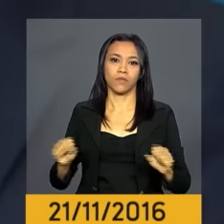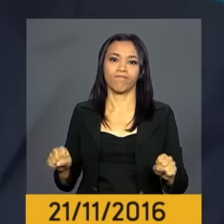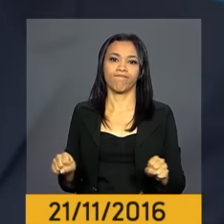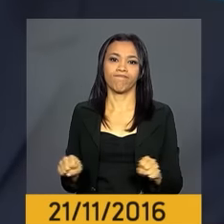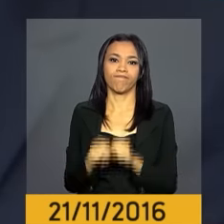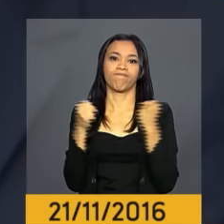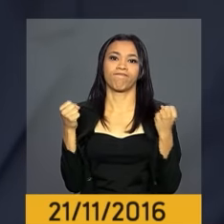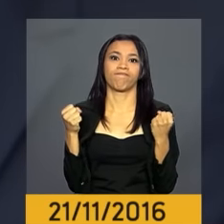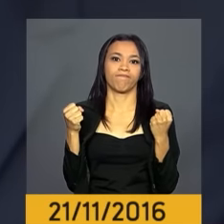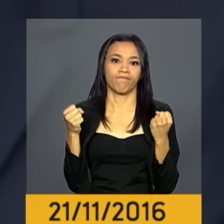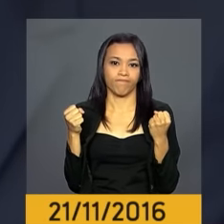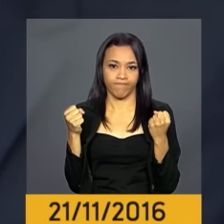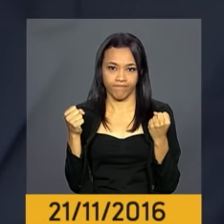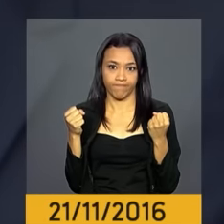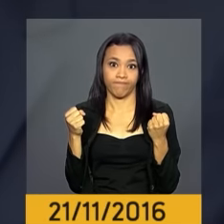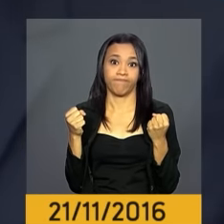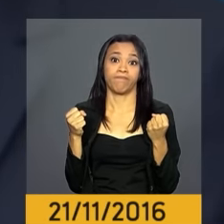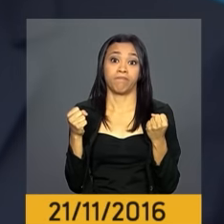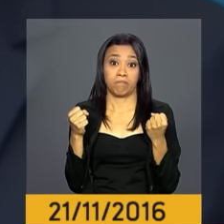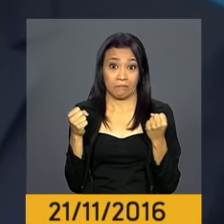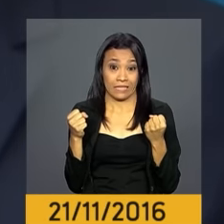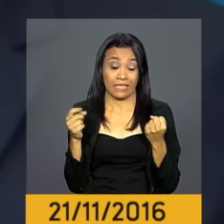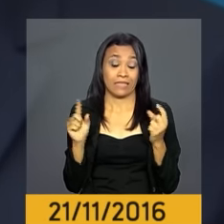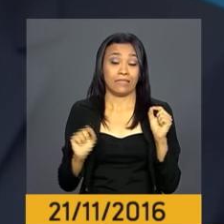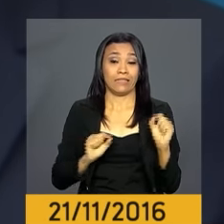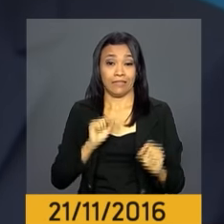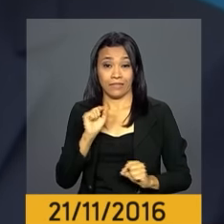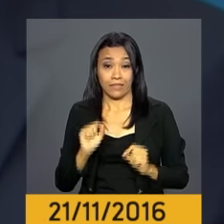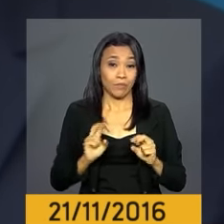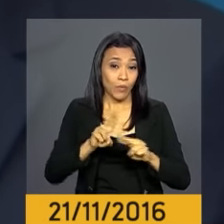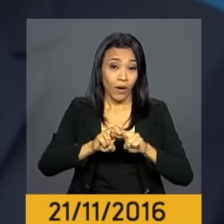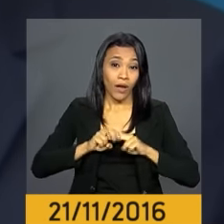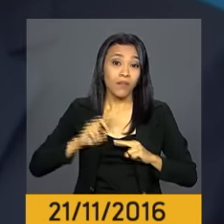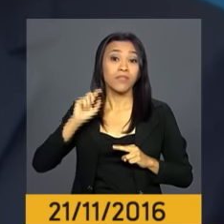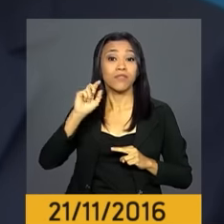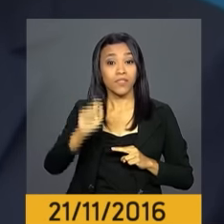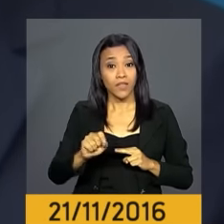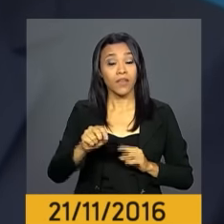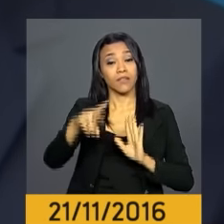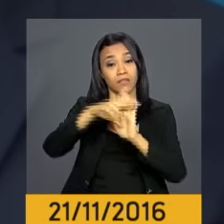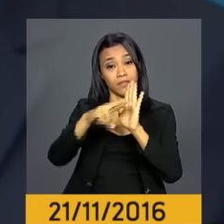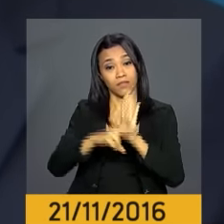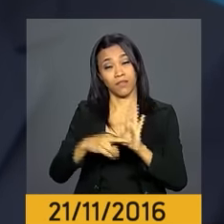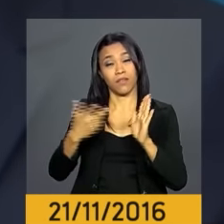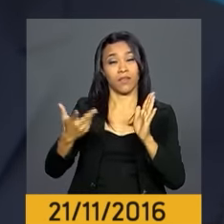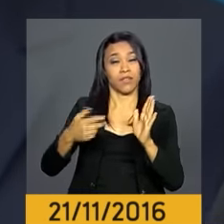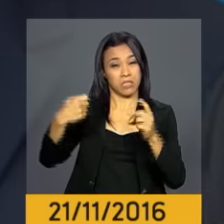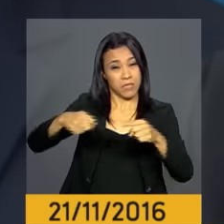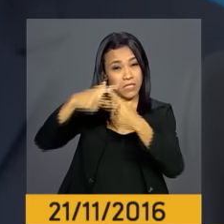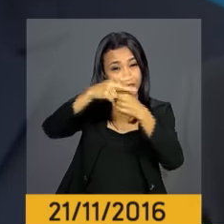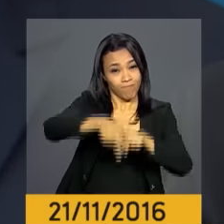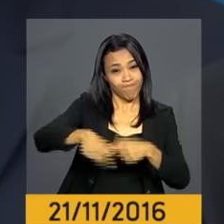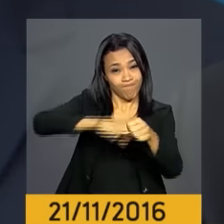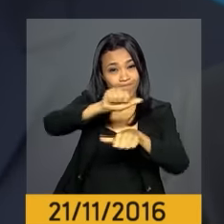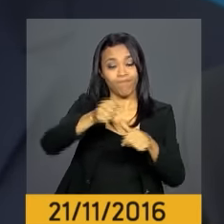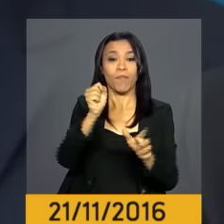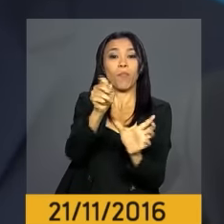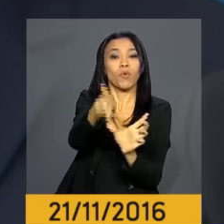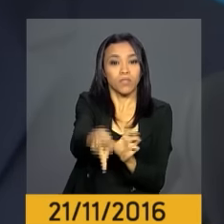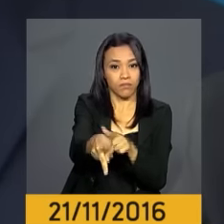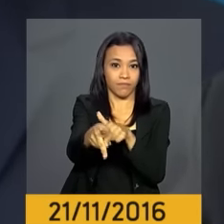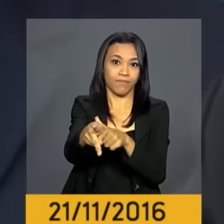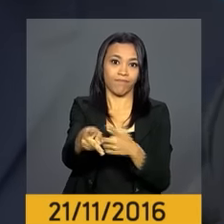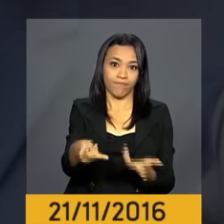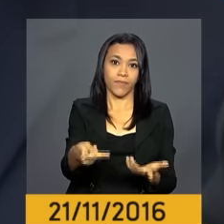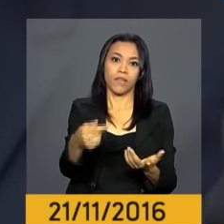quebrados. E muitas vezes quebrados por causa da questão previdenciária. Então, é uma coisa que os próprios governadores